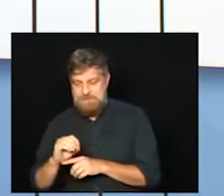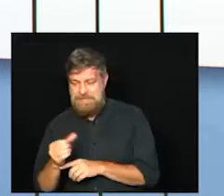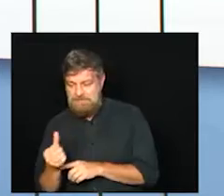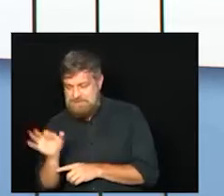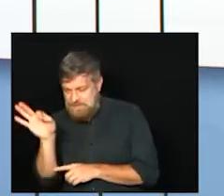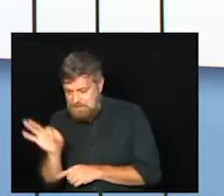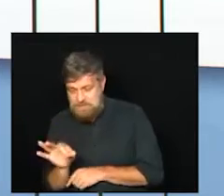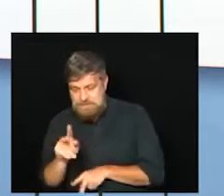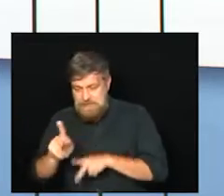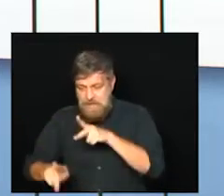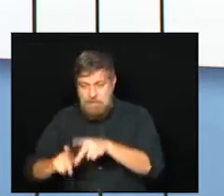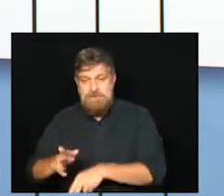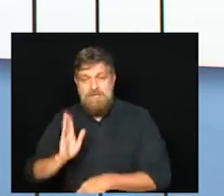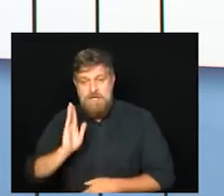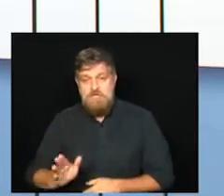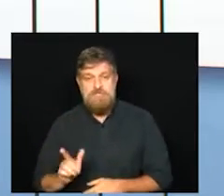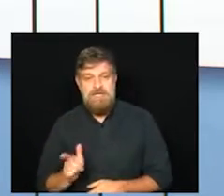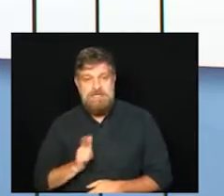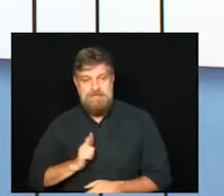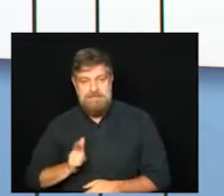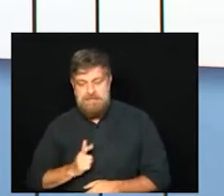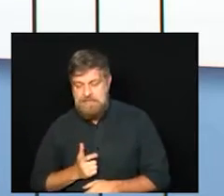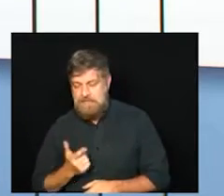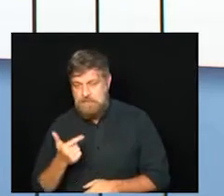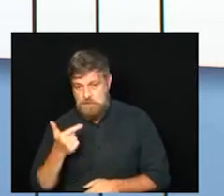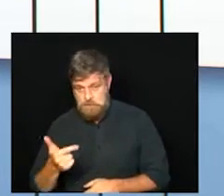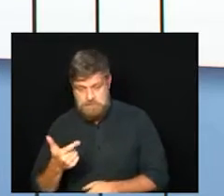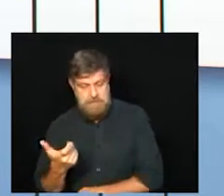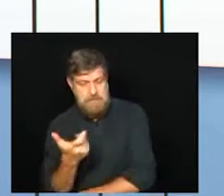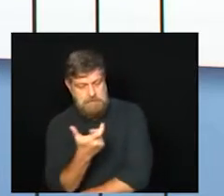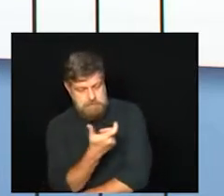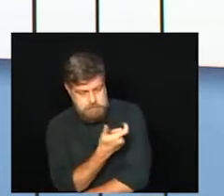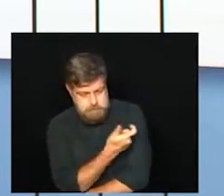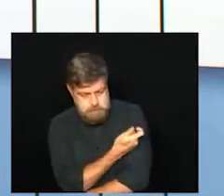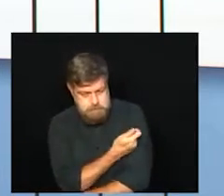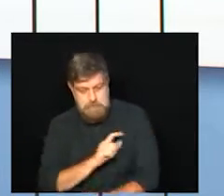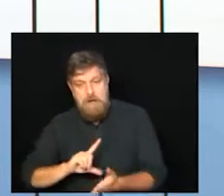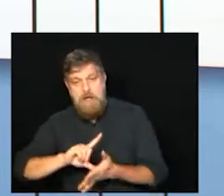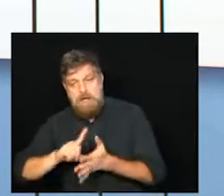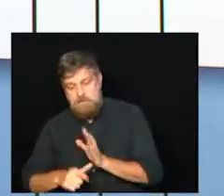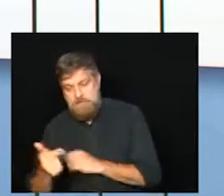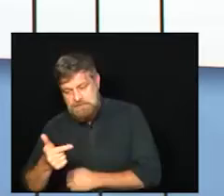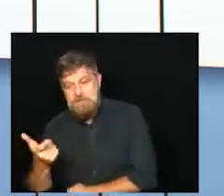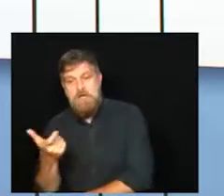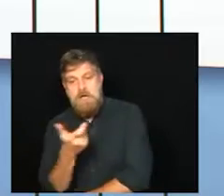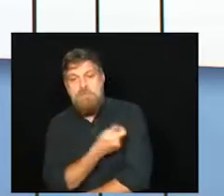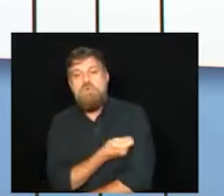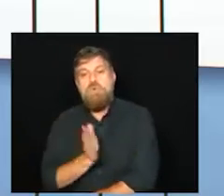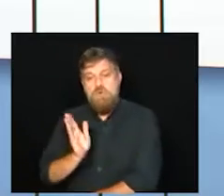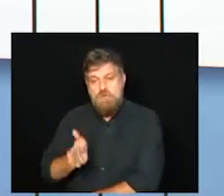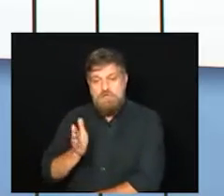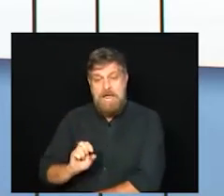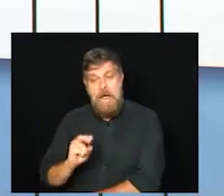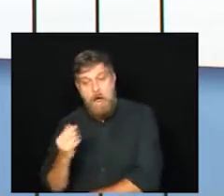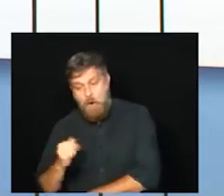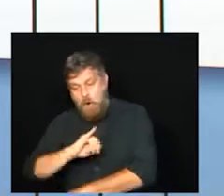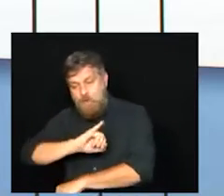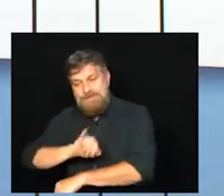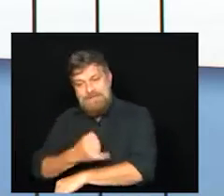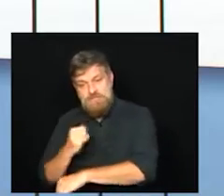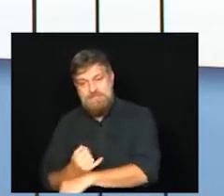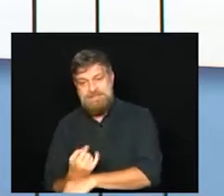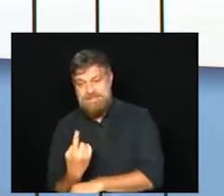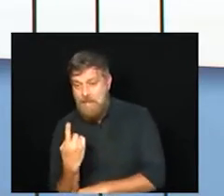26,06% da população com o esquema vacinal completo, ou seja, já tomaram as 2 doses ou então tomou a vacina